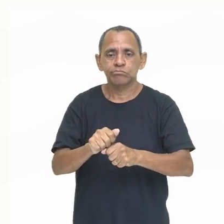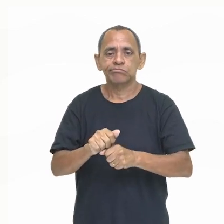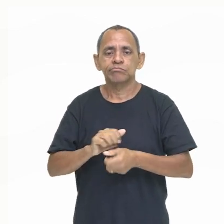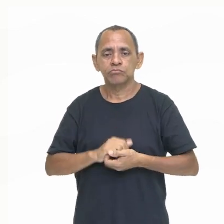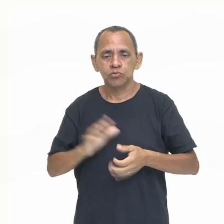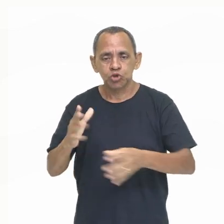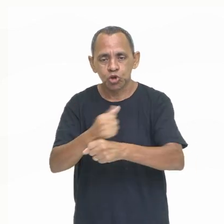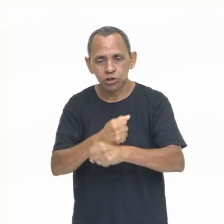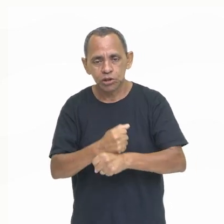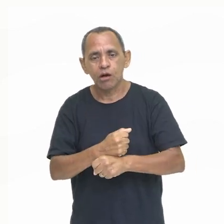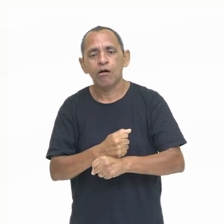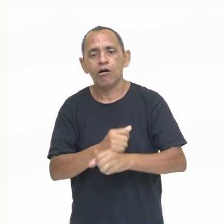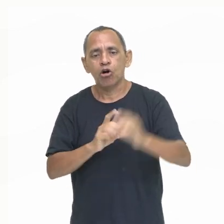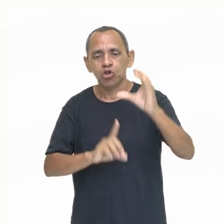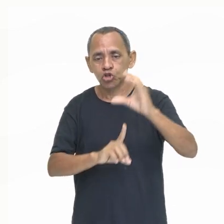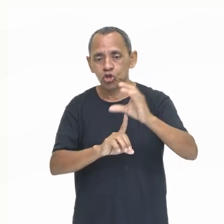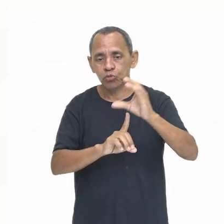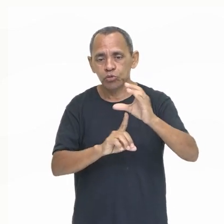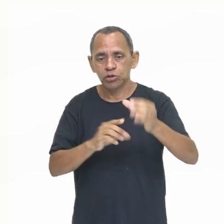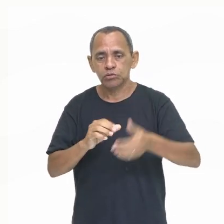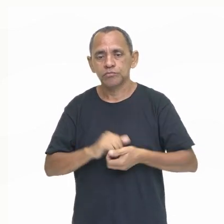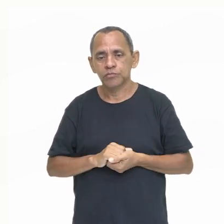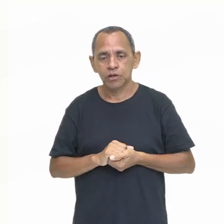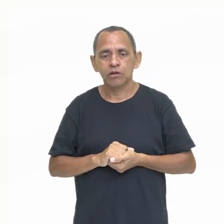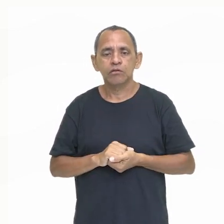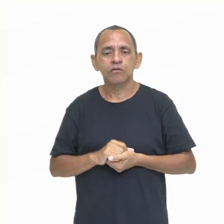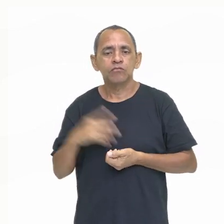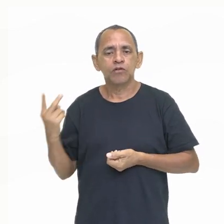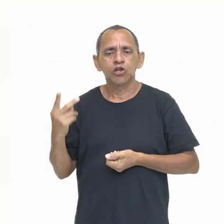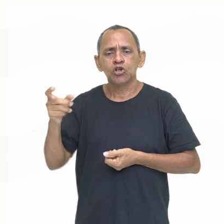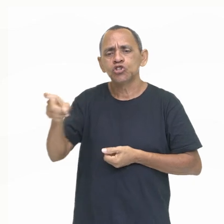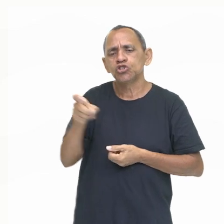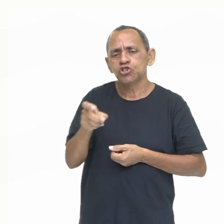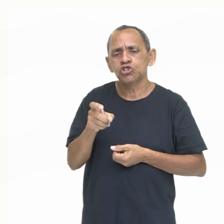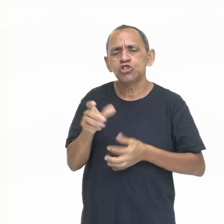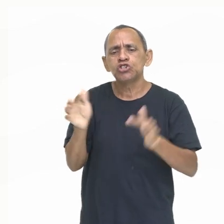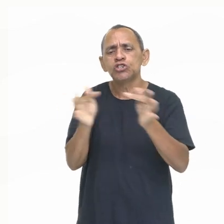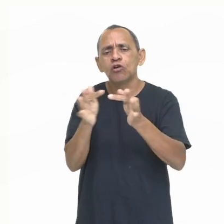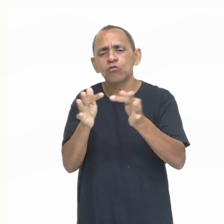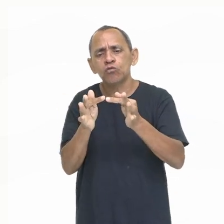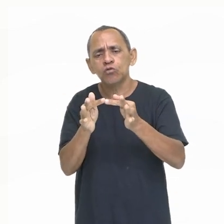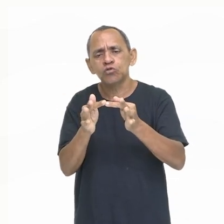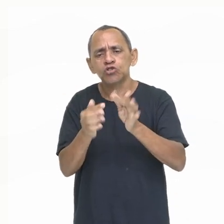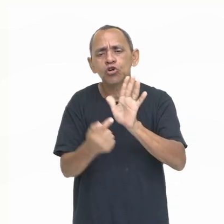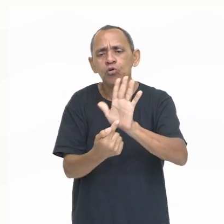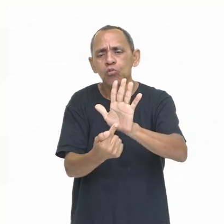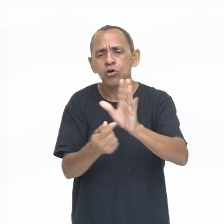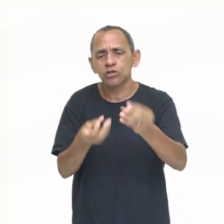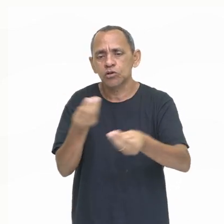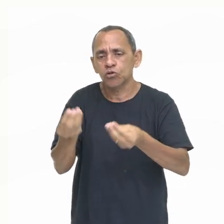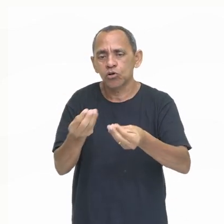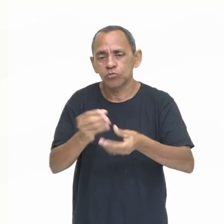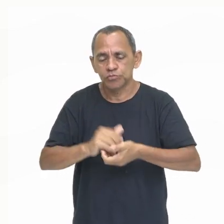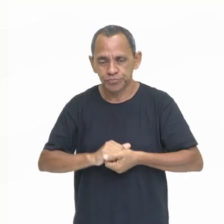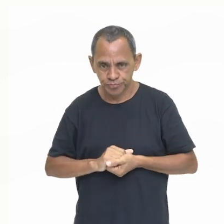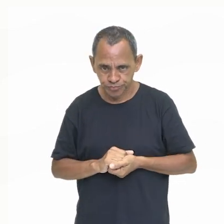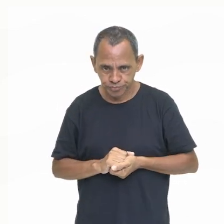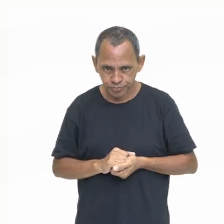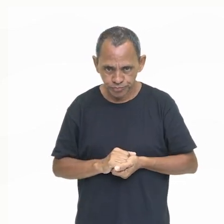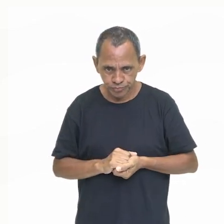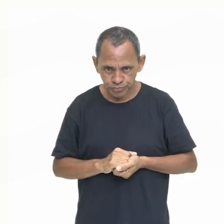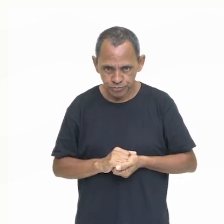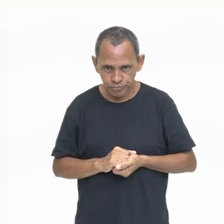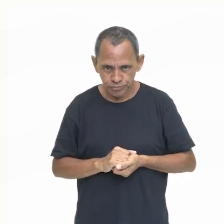dizer que ele quer que você diga para qual o valor de x a função é definida. Em outras palavras, para qual valor de